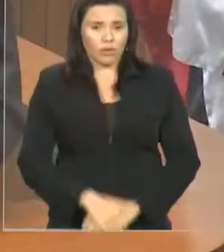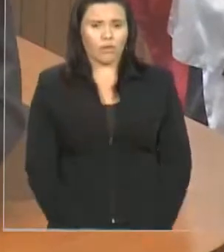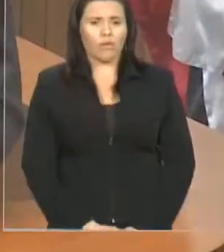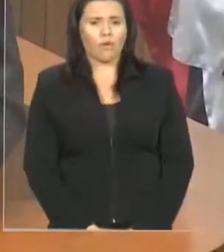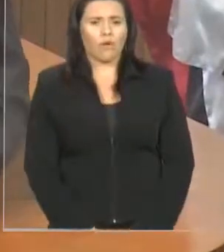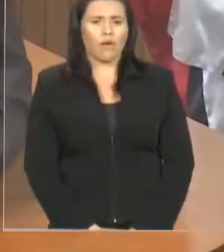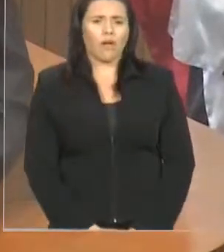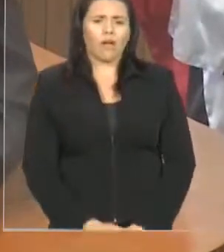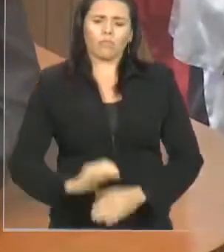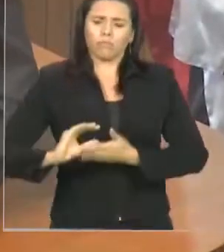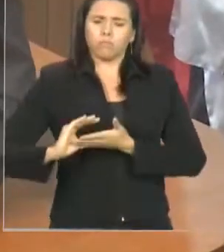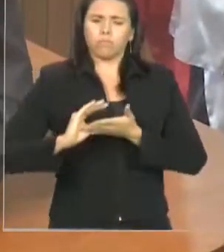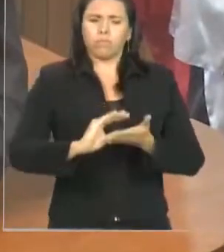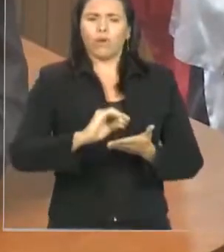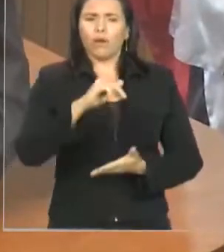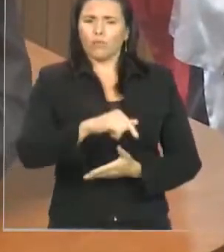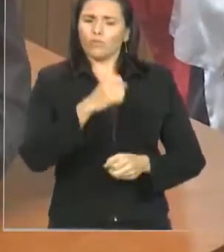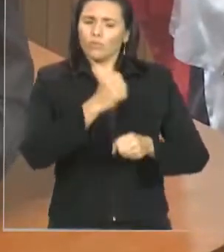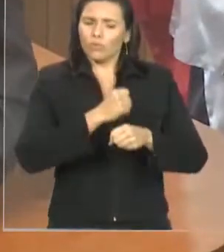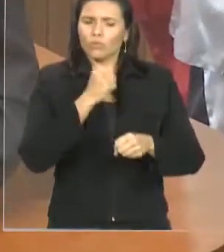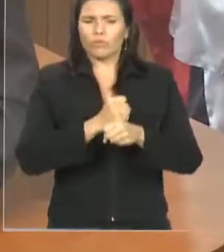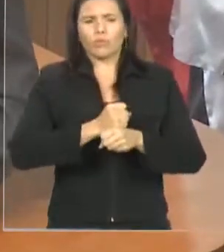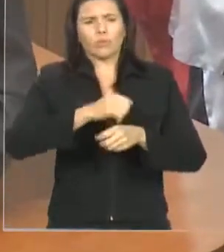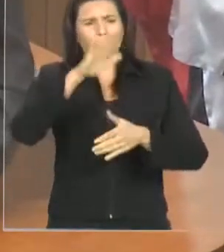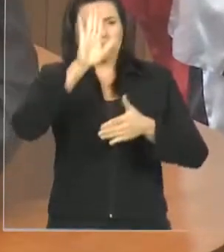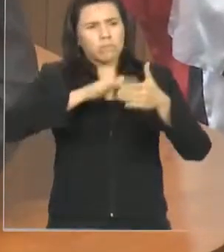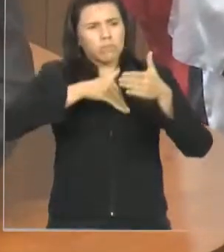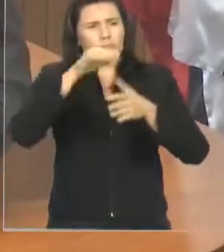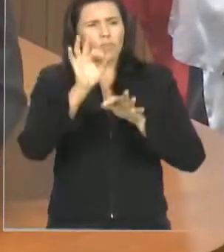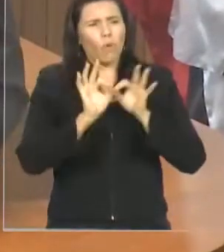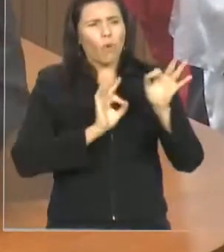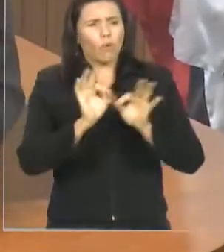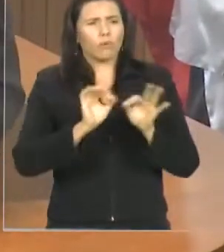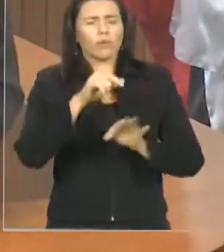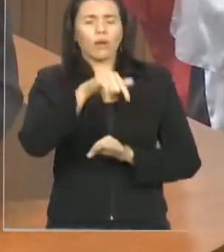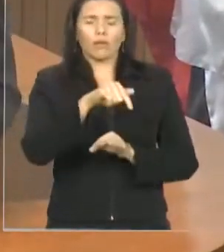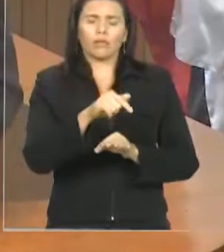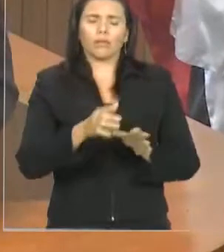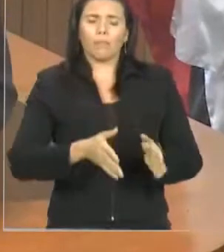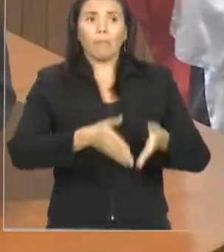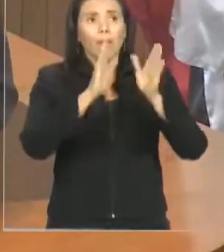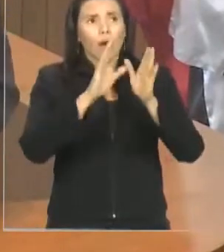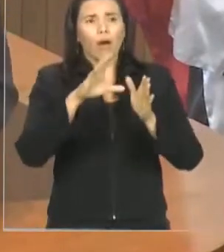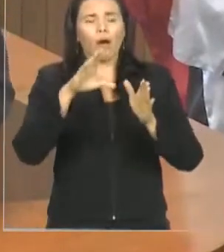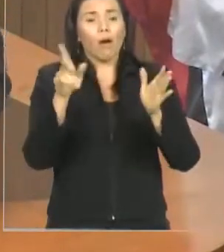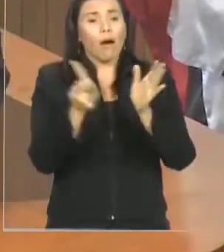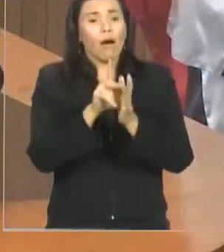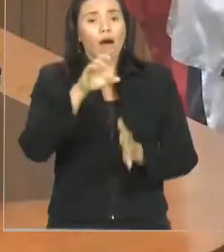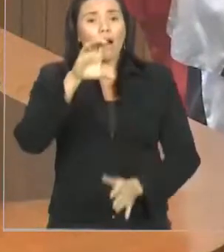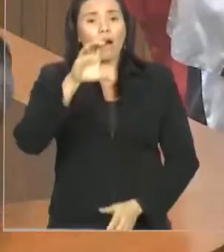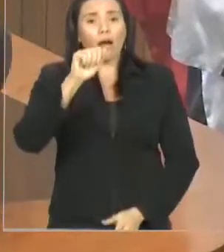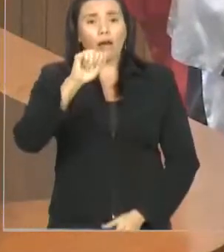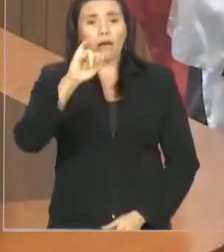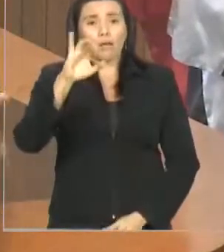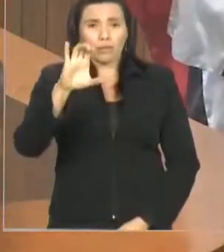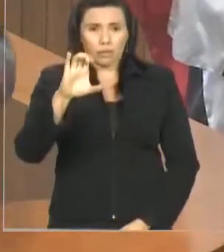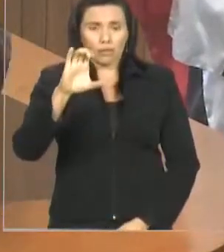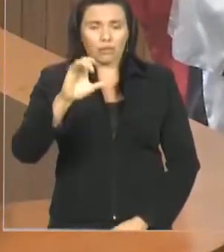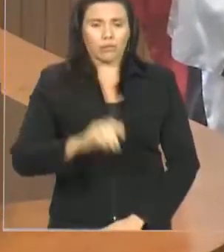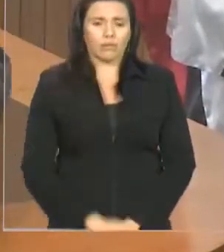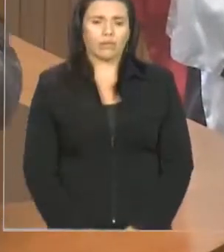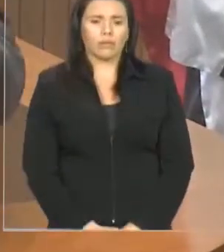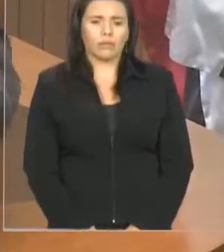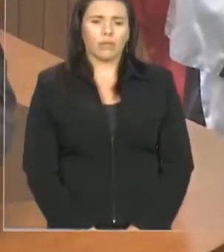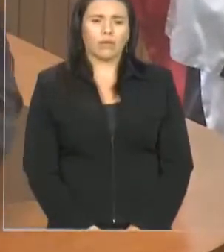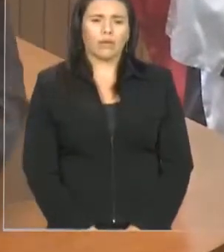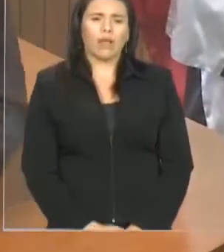uma escola de ensino médio que será tão importante para a vida dos estudantes de Bacabal. Como eu disse, principalmente os